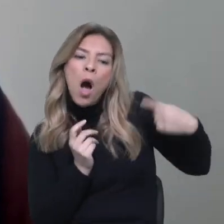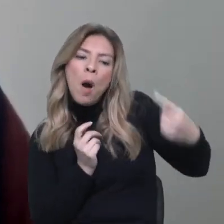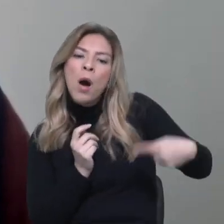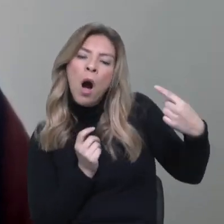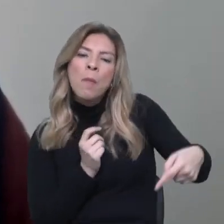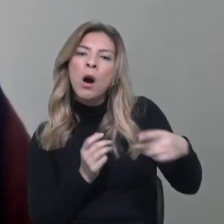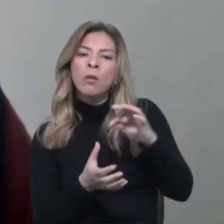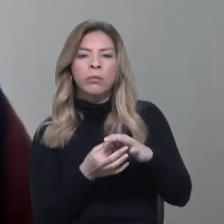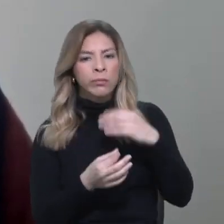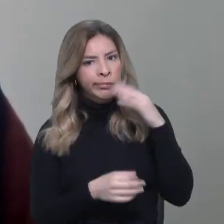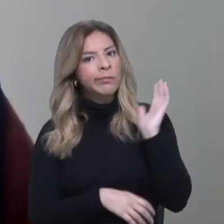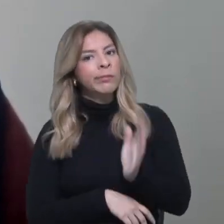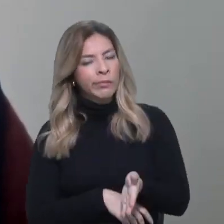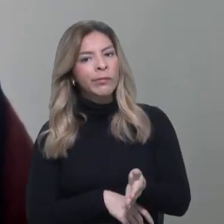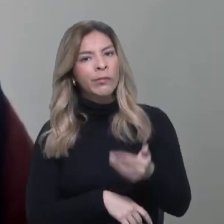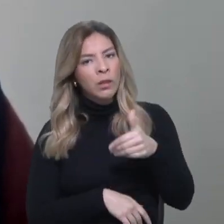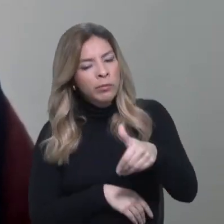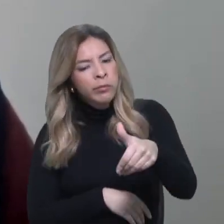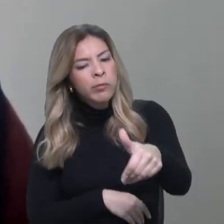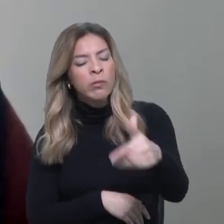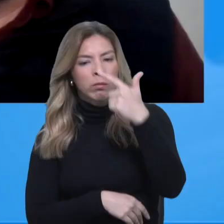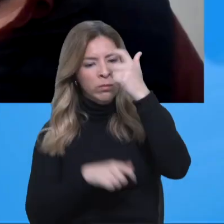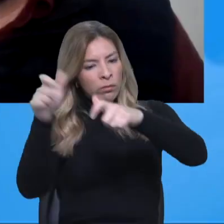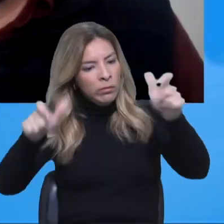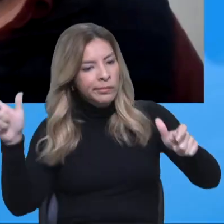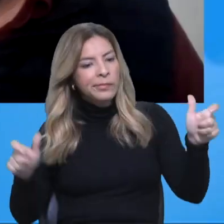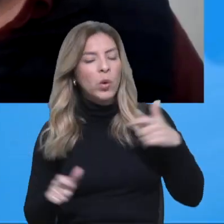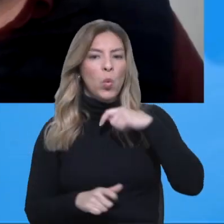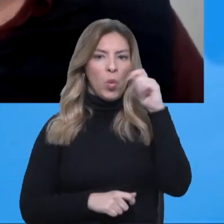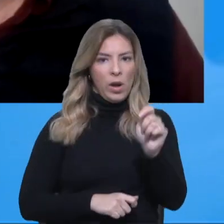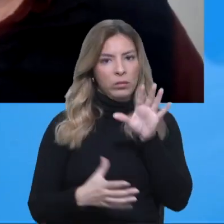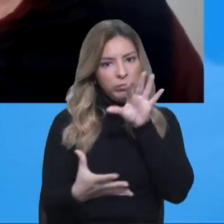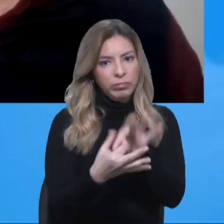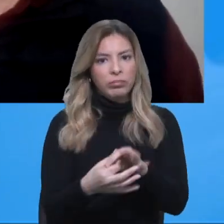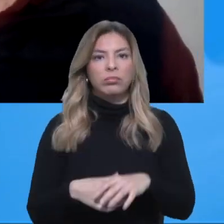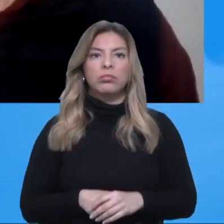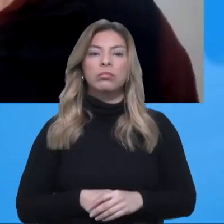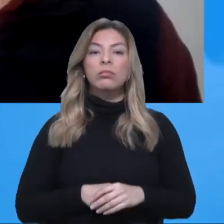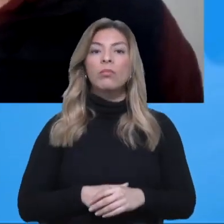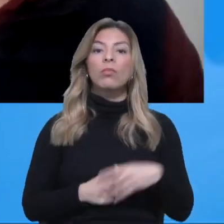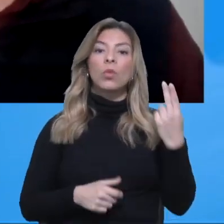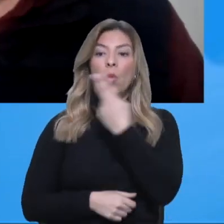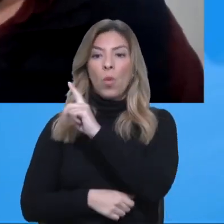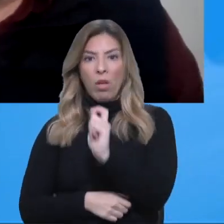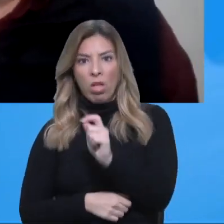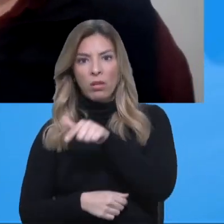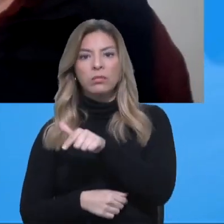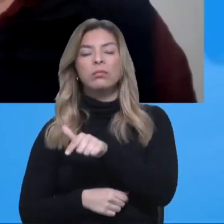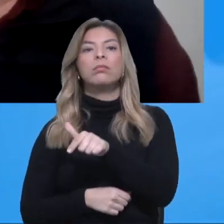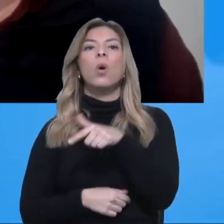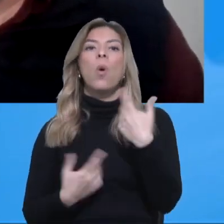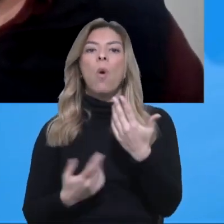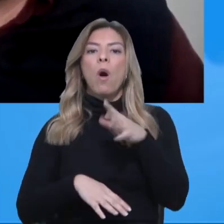hora, sobretudo para bem do povo ucraniano. Trabalhados também pela Europa, pela União Europeia, ou de facto a